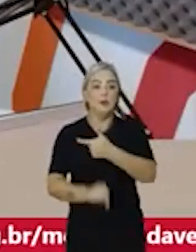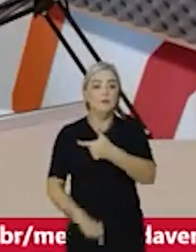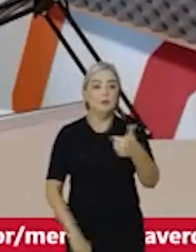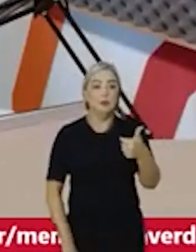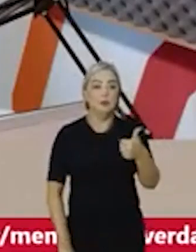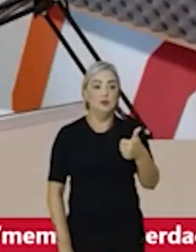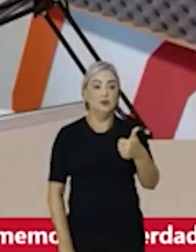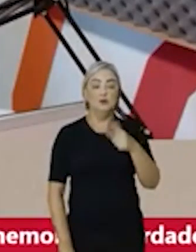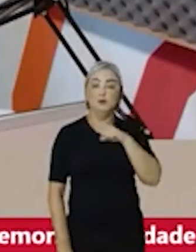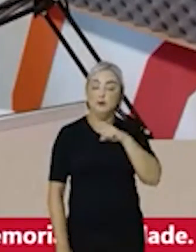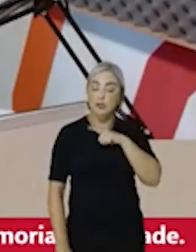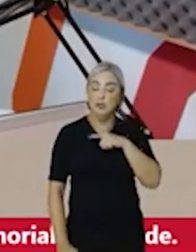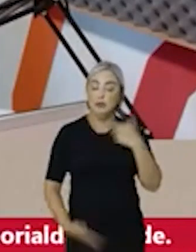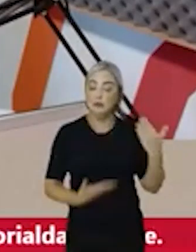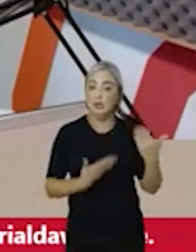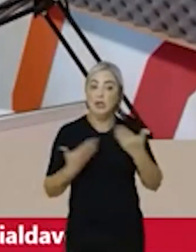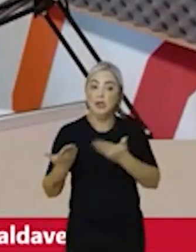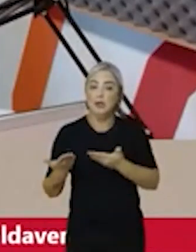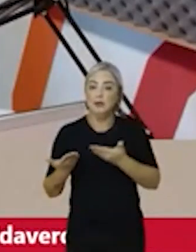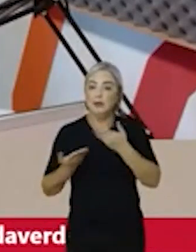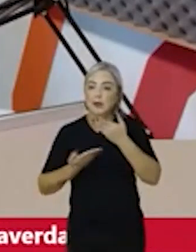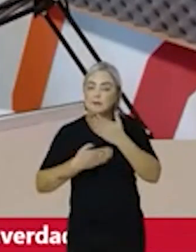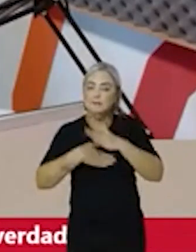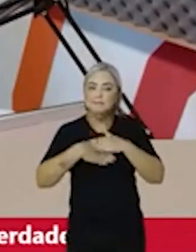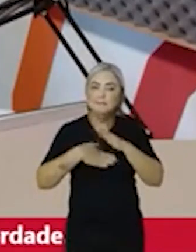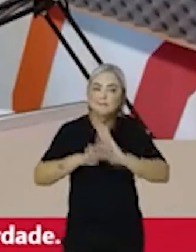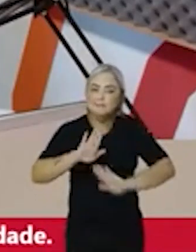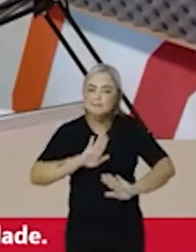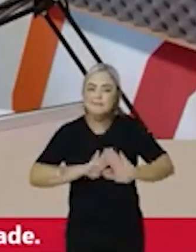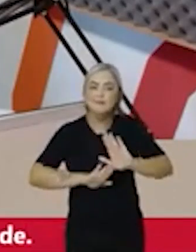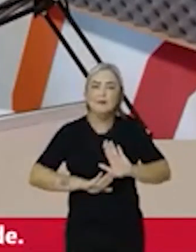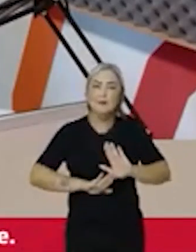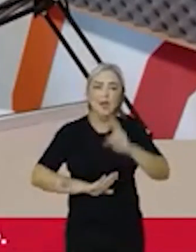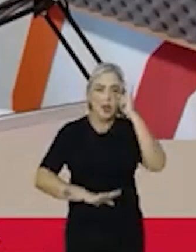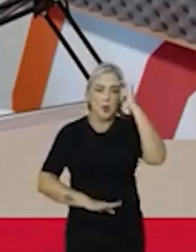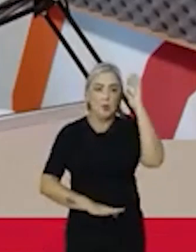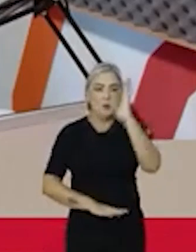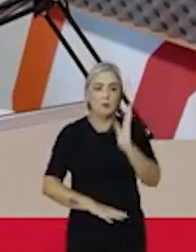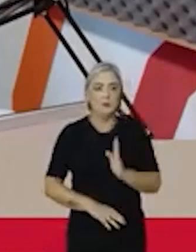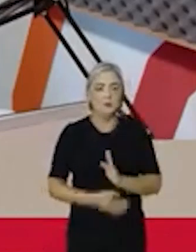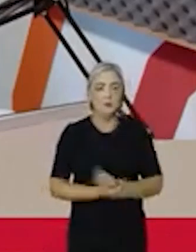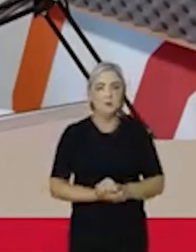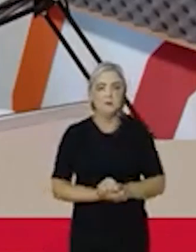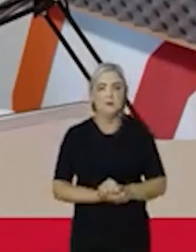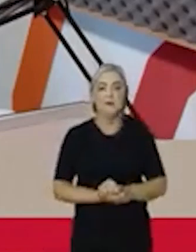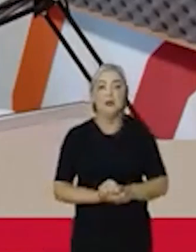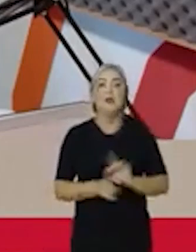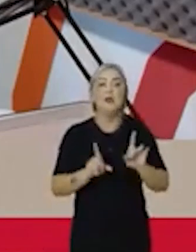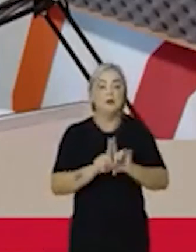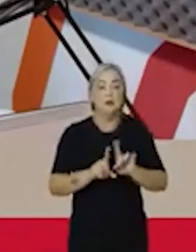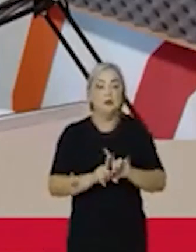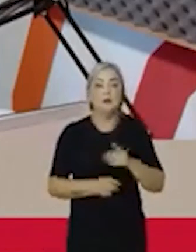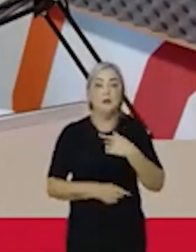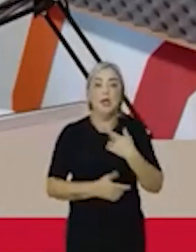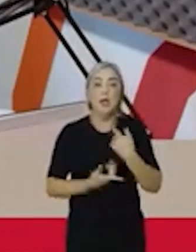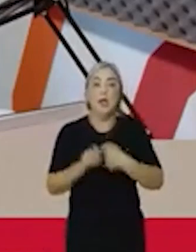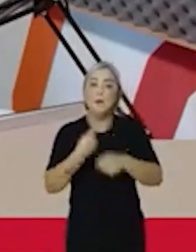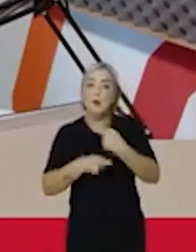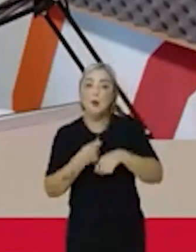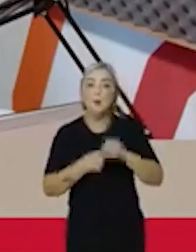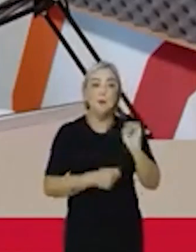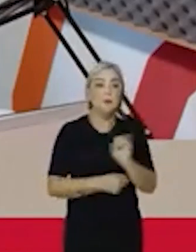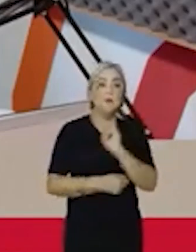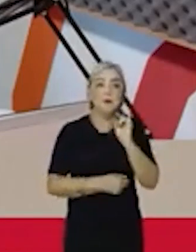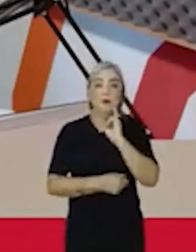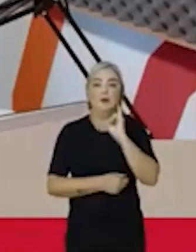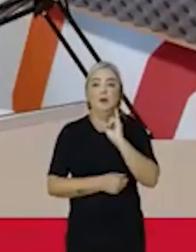XXI. Nós temos que tratar com um carinho e um cuidado enorme para a cultura brasileira. E, além do mais, como eu disse, é uma economia